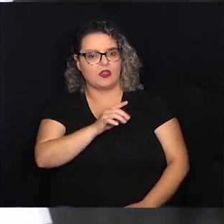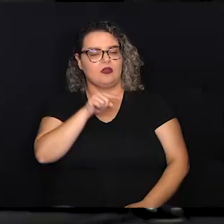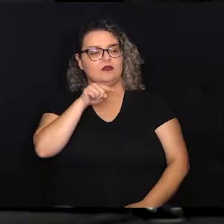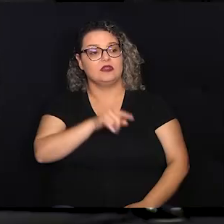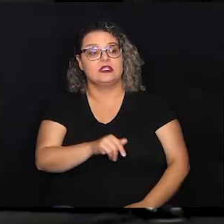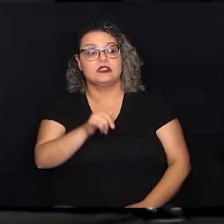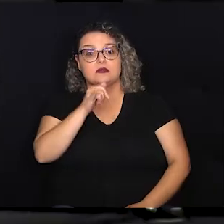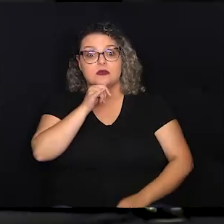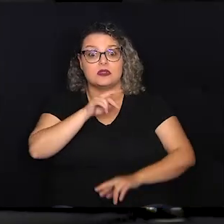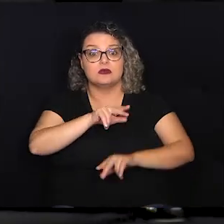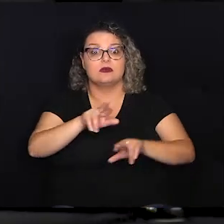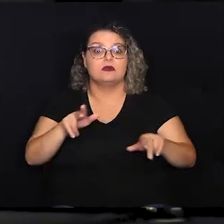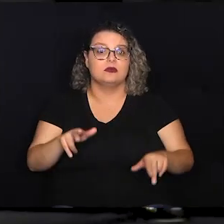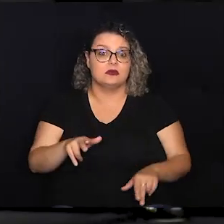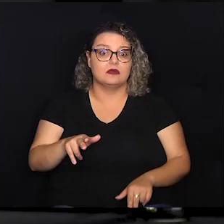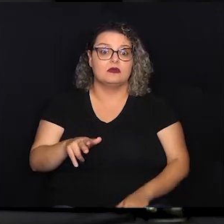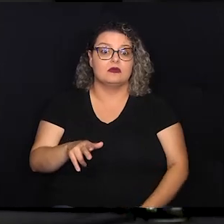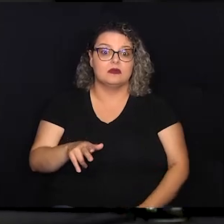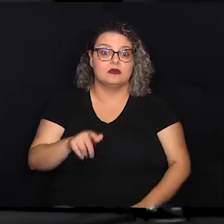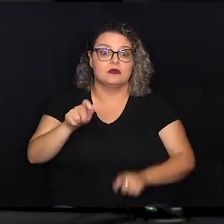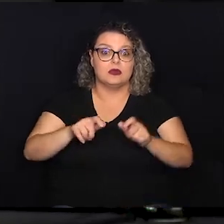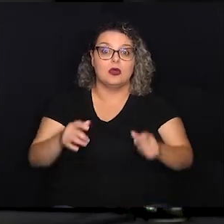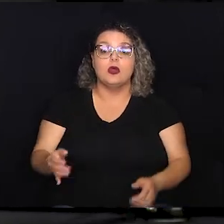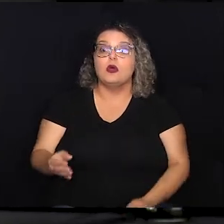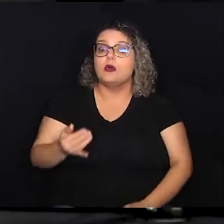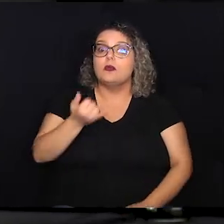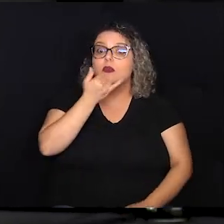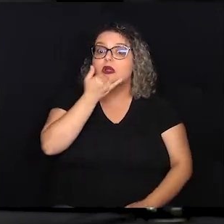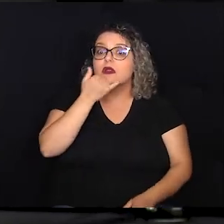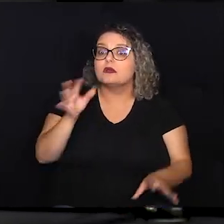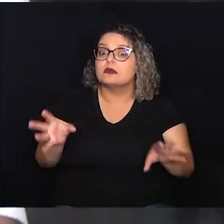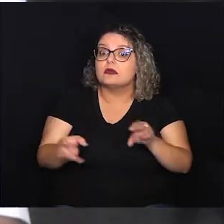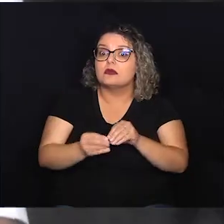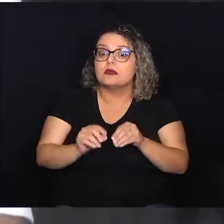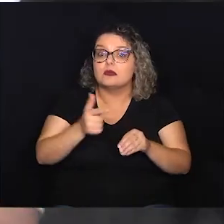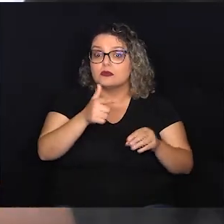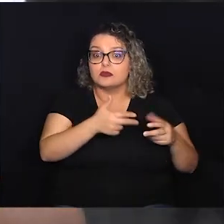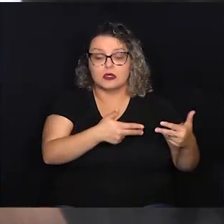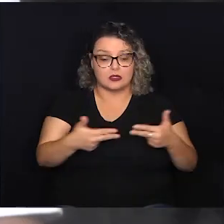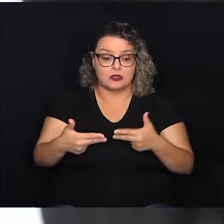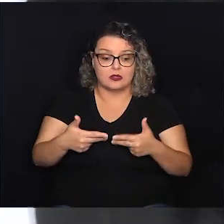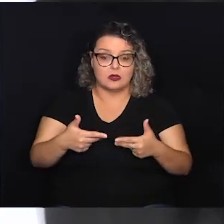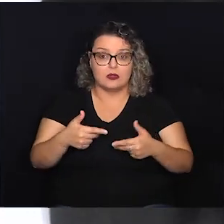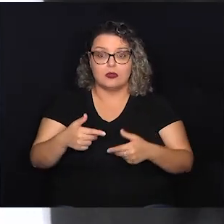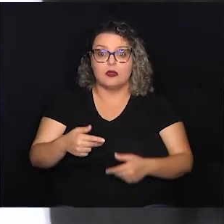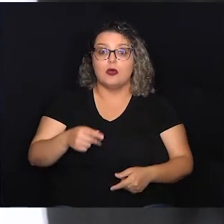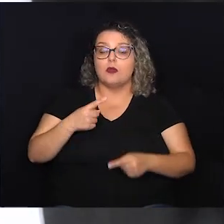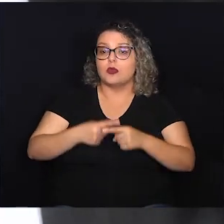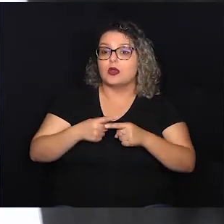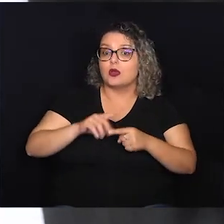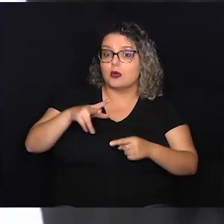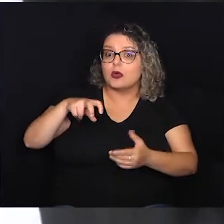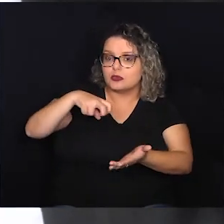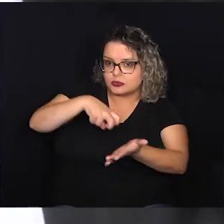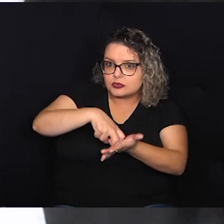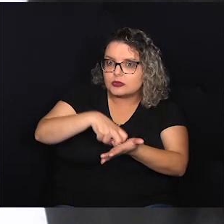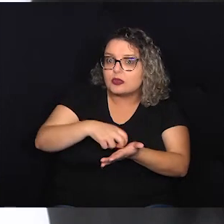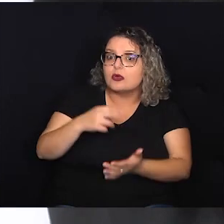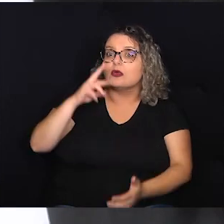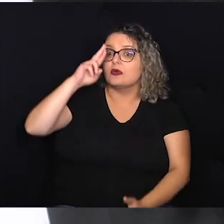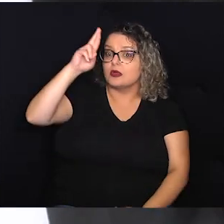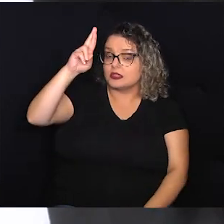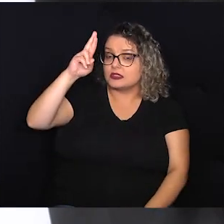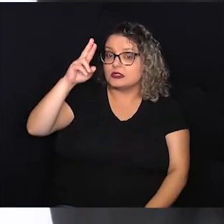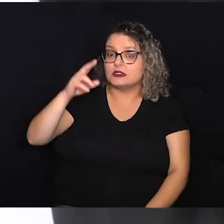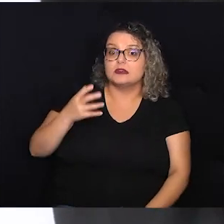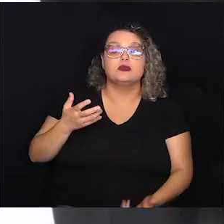você é exemplo para muita gente. Perdão, E só para concluir, por que eu falei do meu filho que acabou não tendo uma cronologia aí? Porque quando eu dobrava